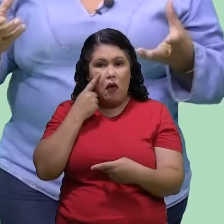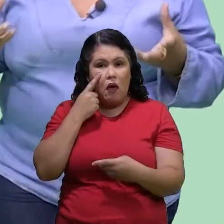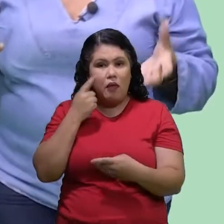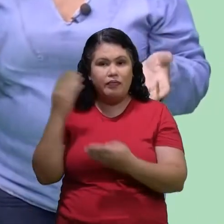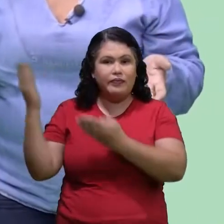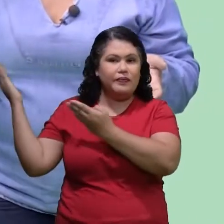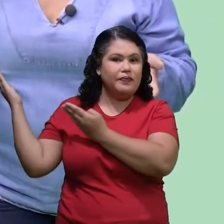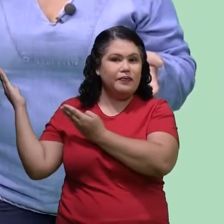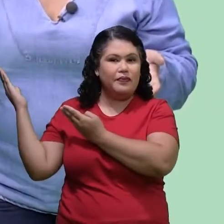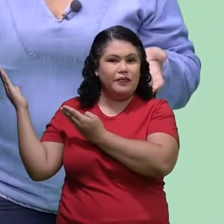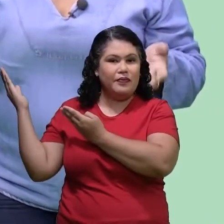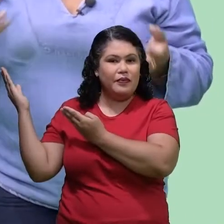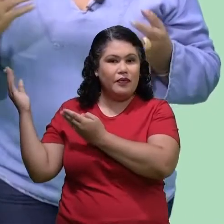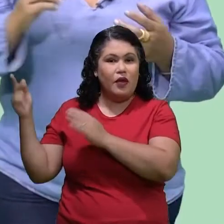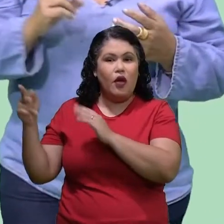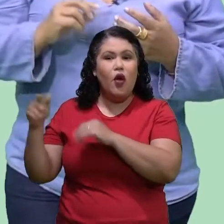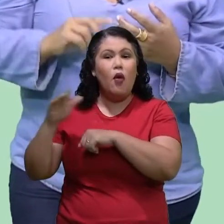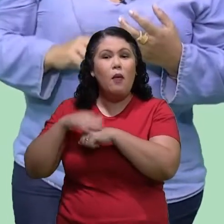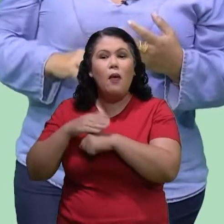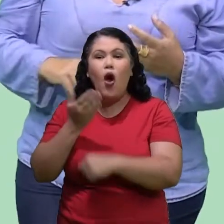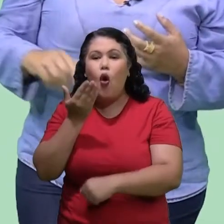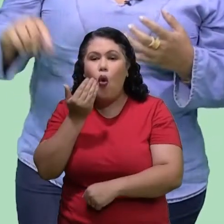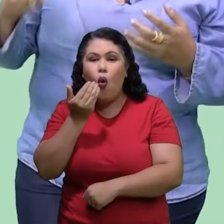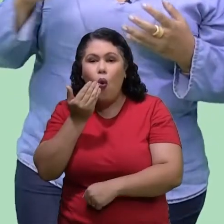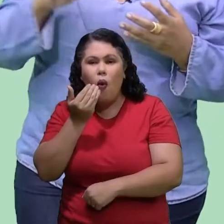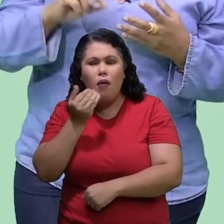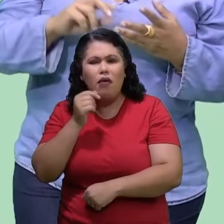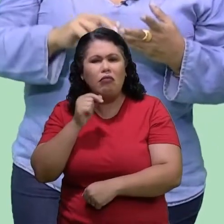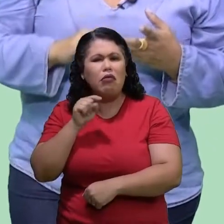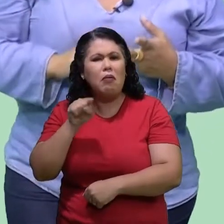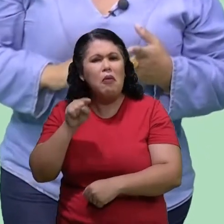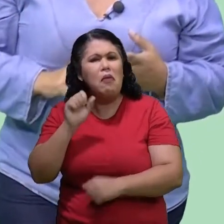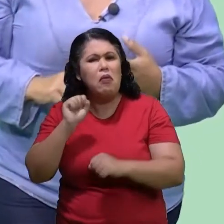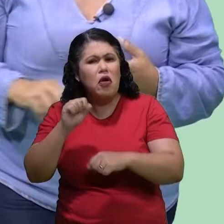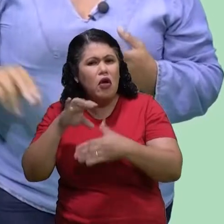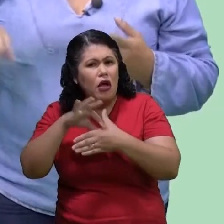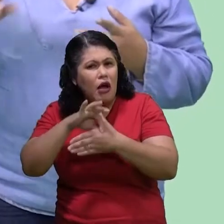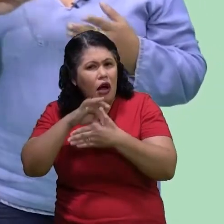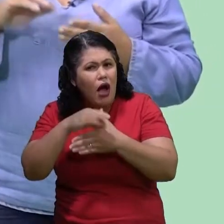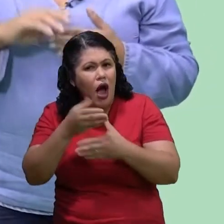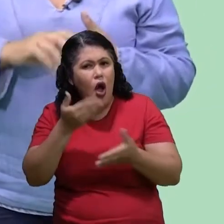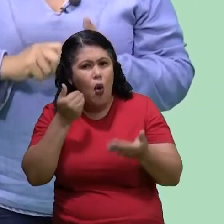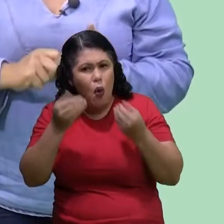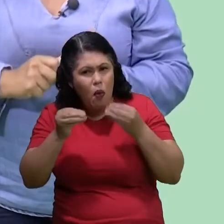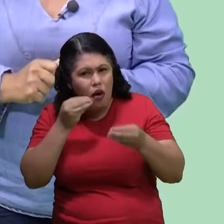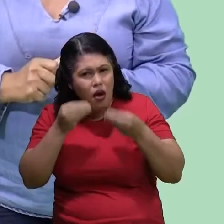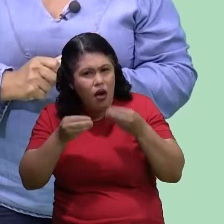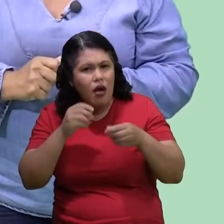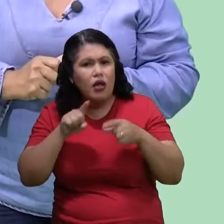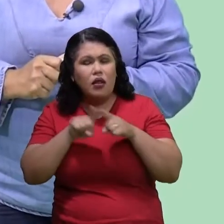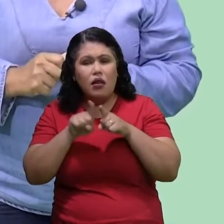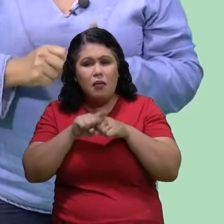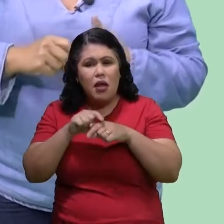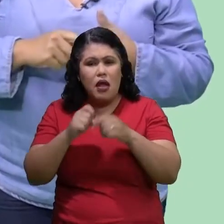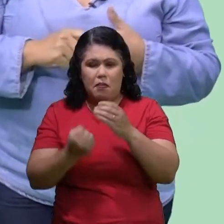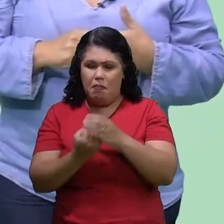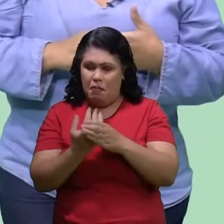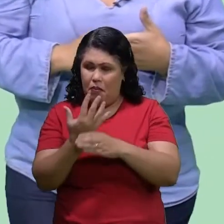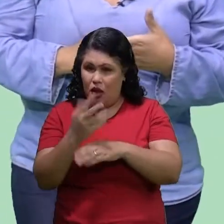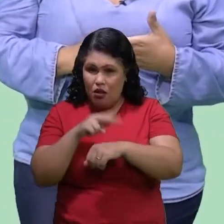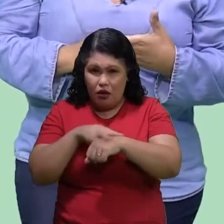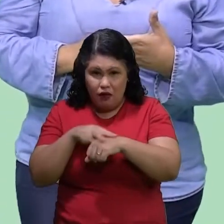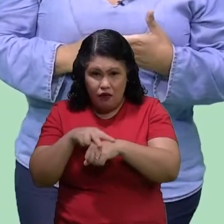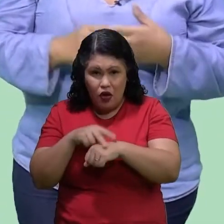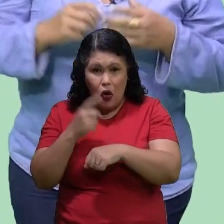a alimentação. Podemos comer carne, podemos comer vegetal, podemos comer os dois. E aí eu